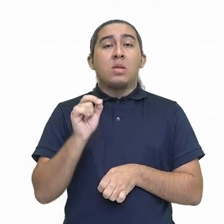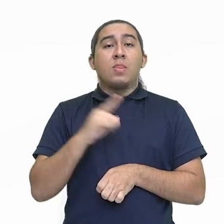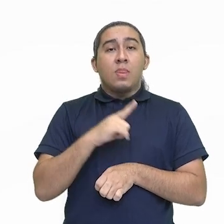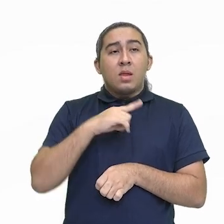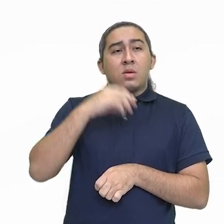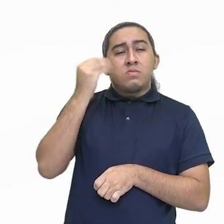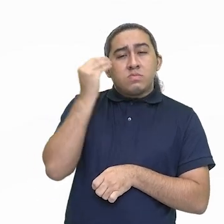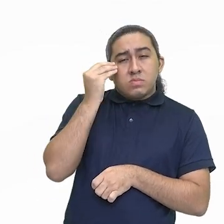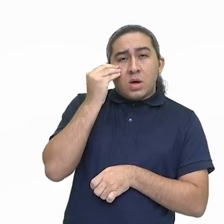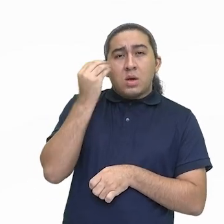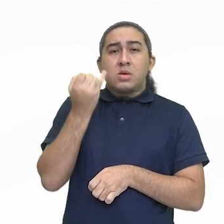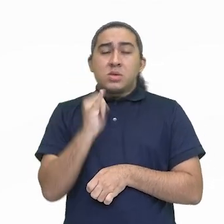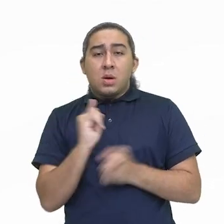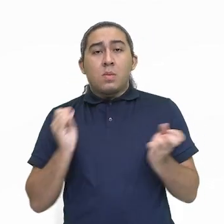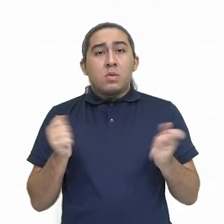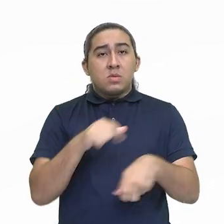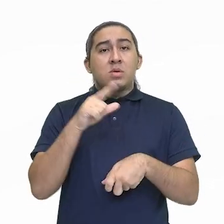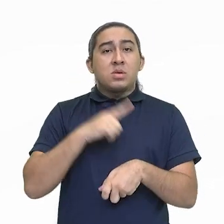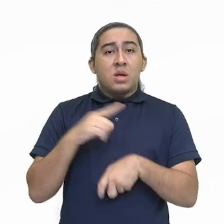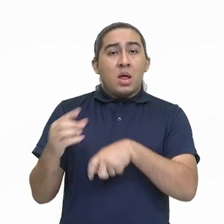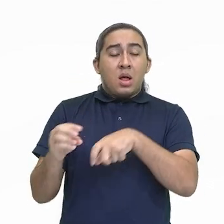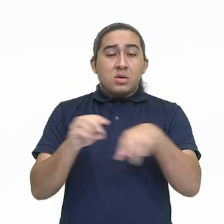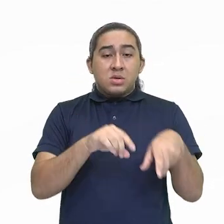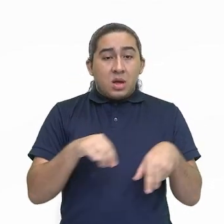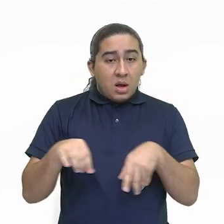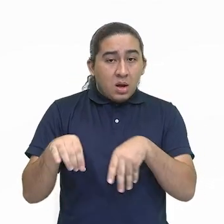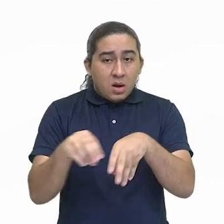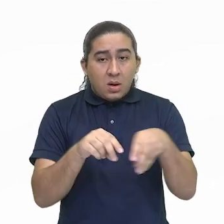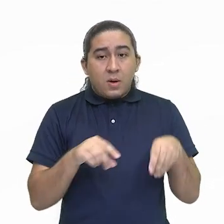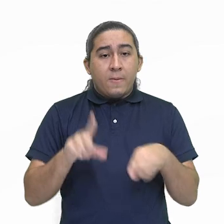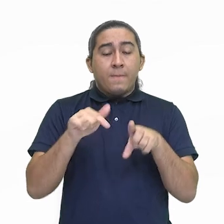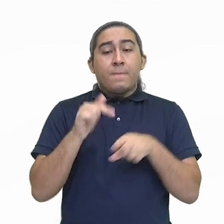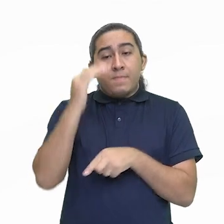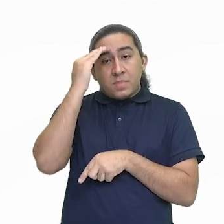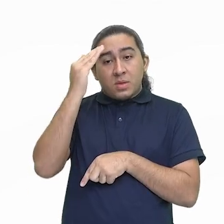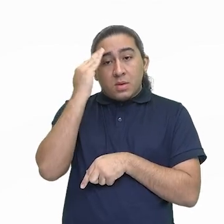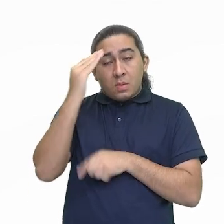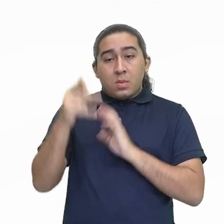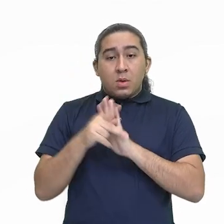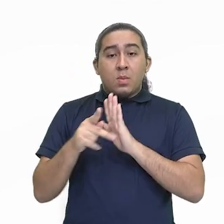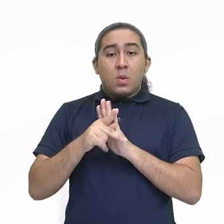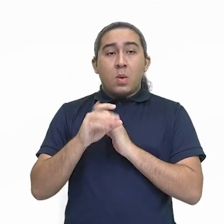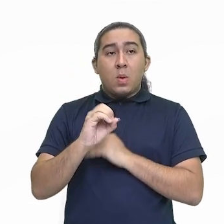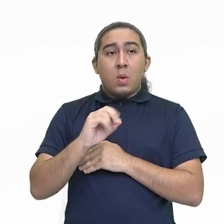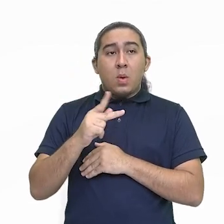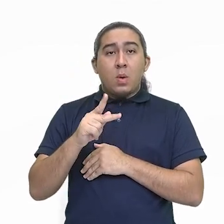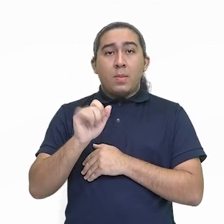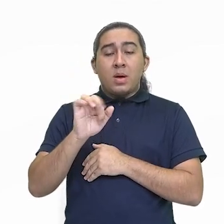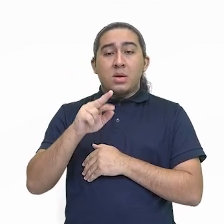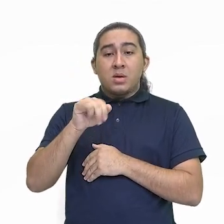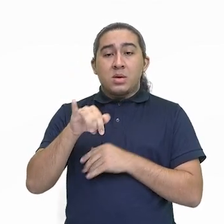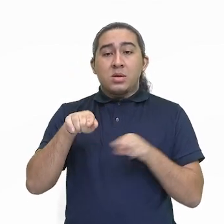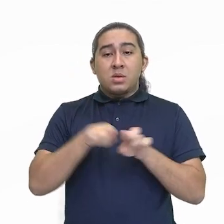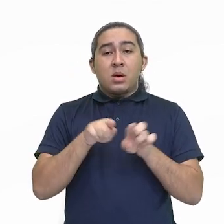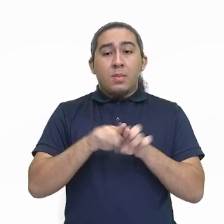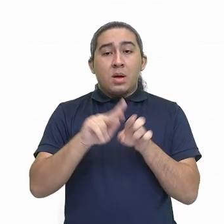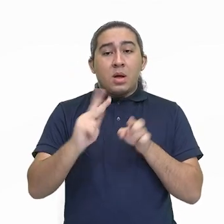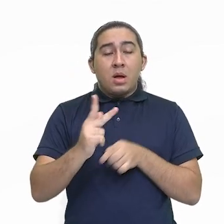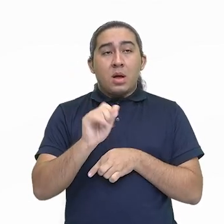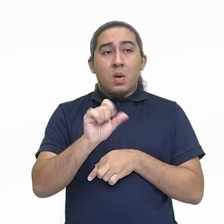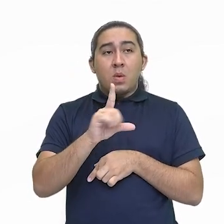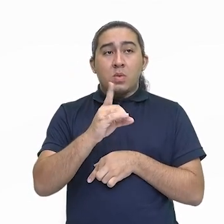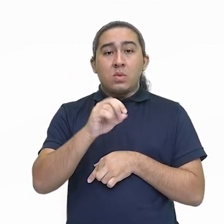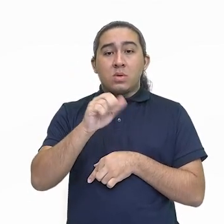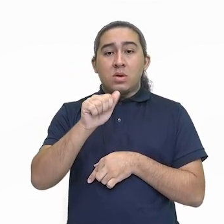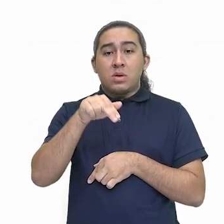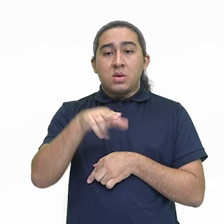as condições de terra primitiva postuladas por Oparin e Haldane. Quem são esses cientistas? Né?